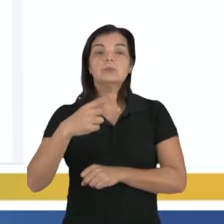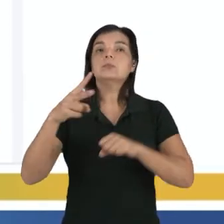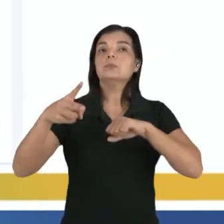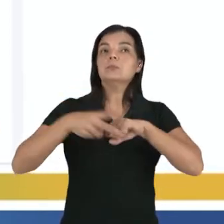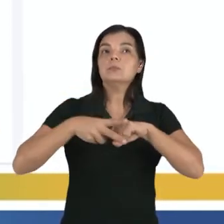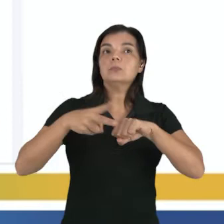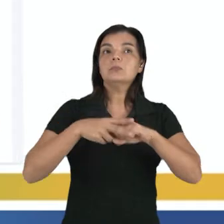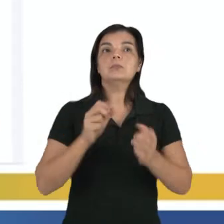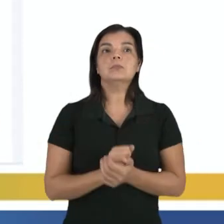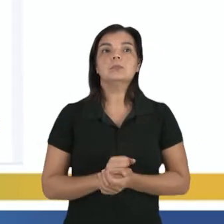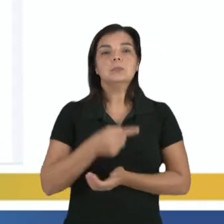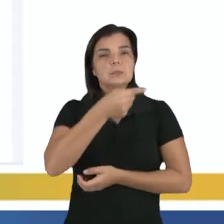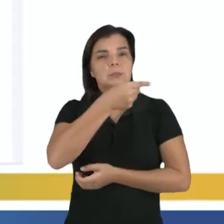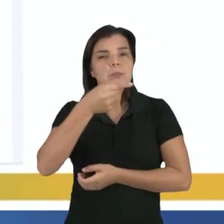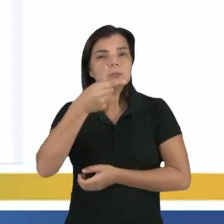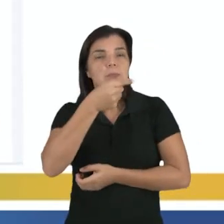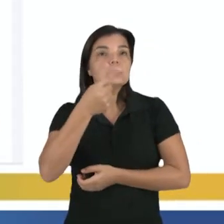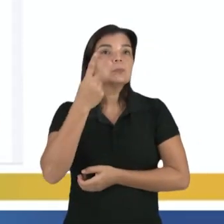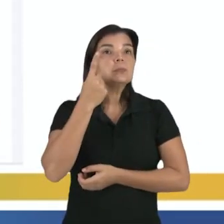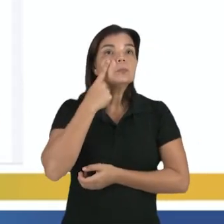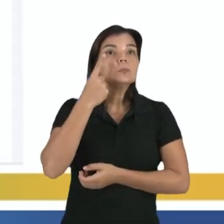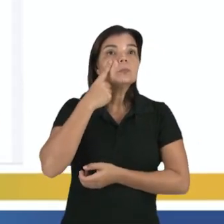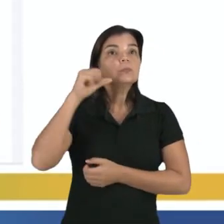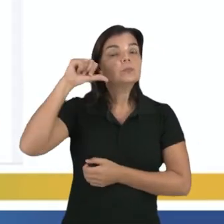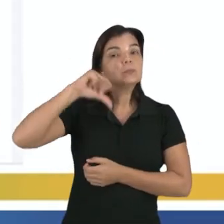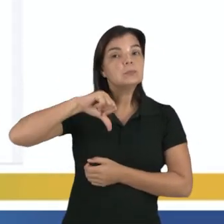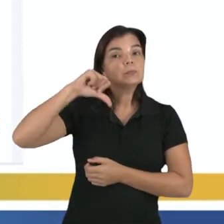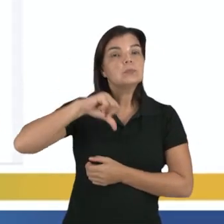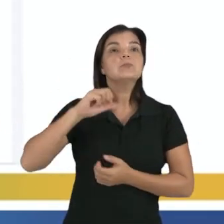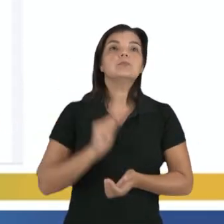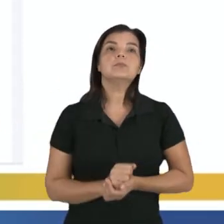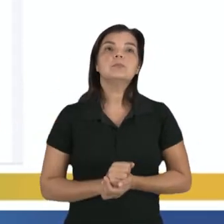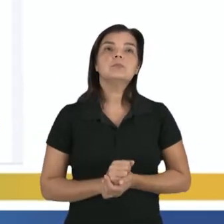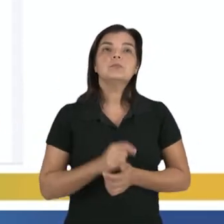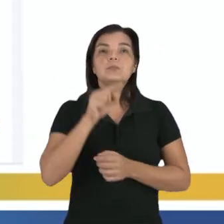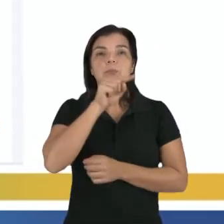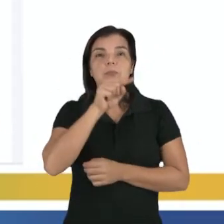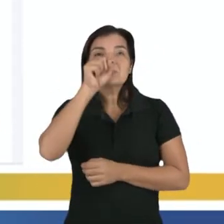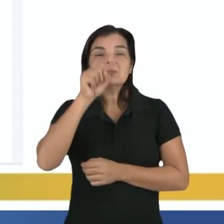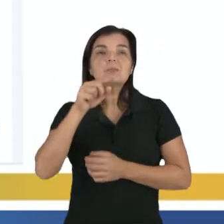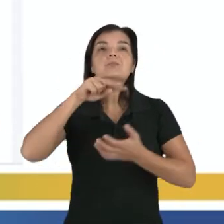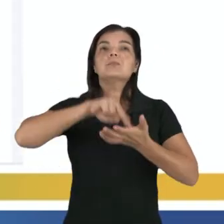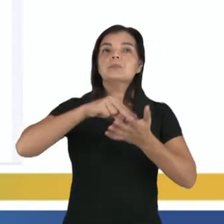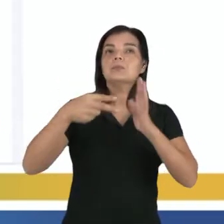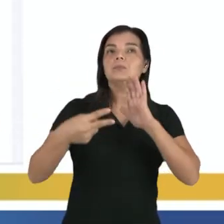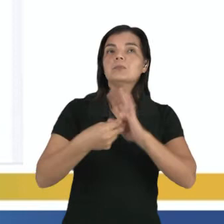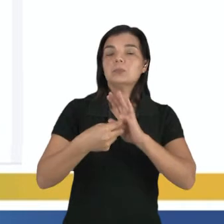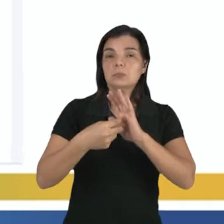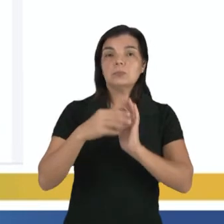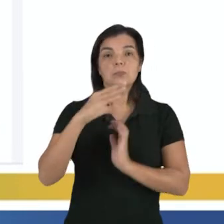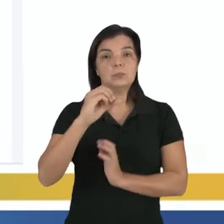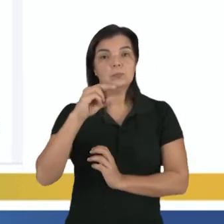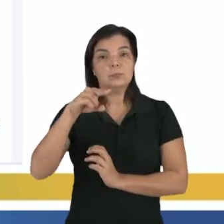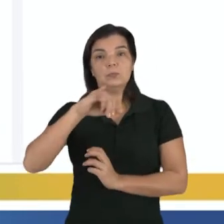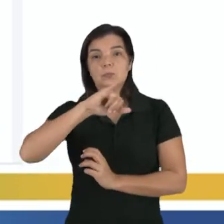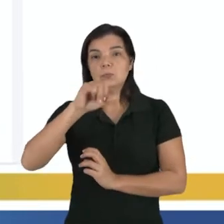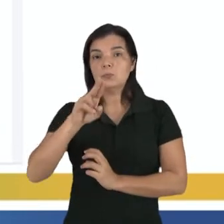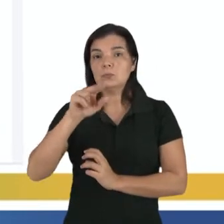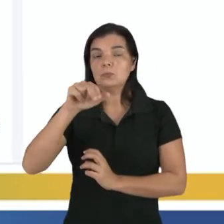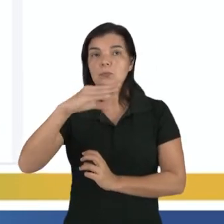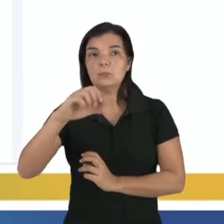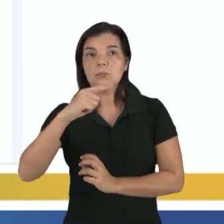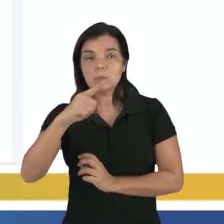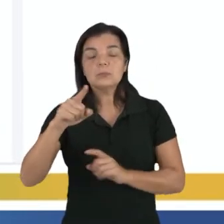aqui que é a negação. Você está visualizando? Temos esse chapeuzinho aqui que significa conjunção lá